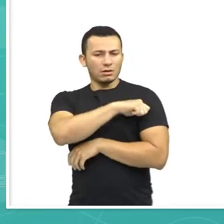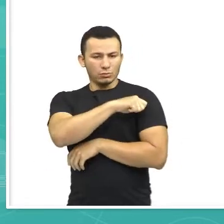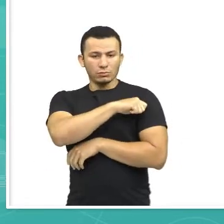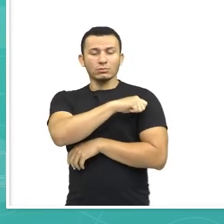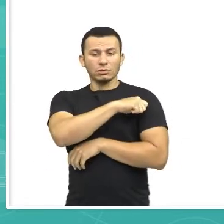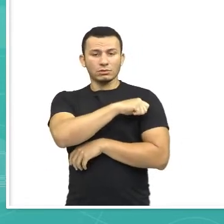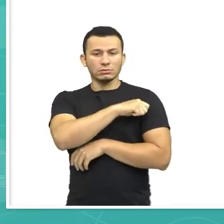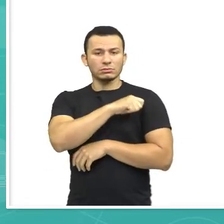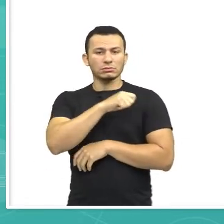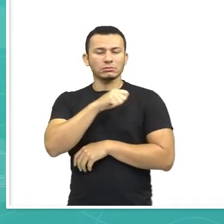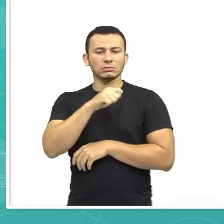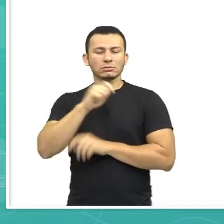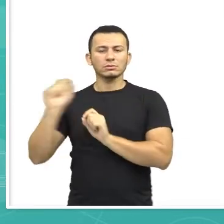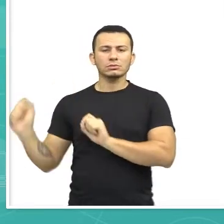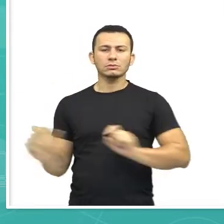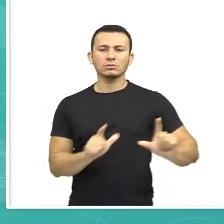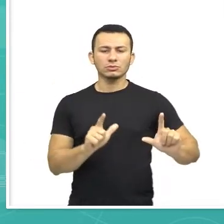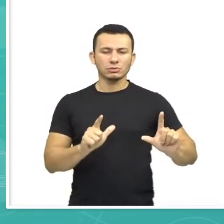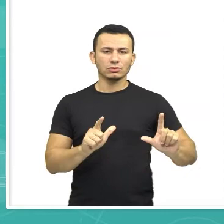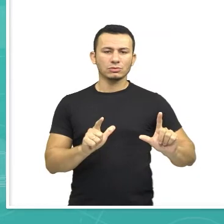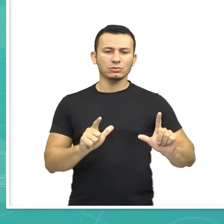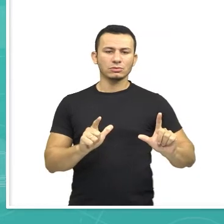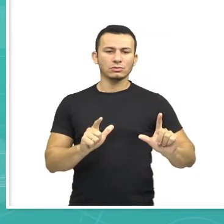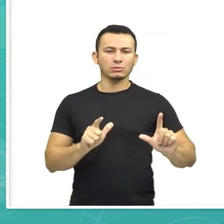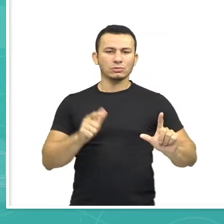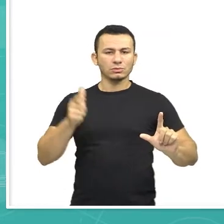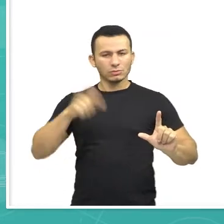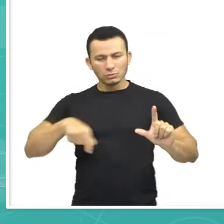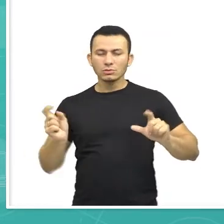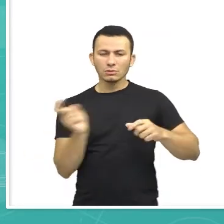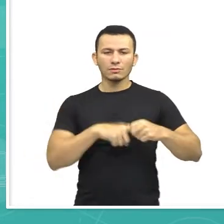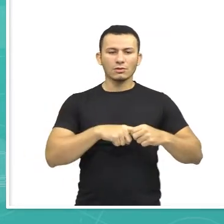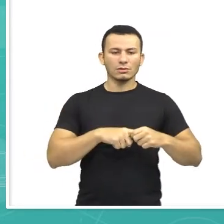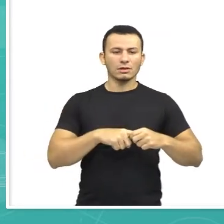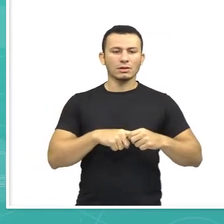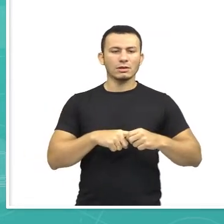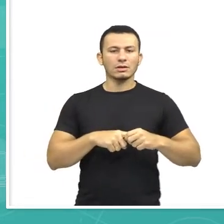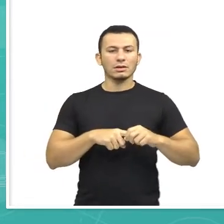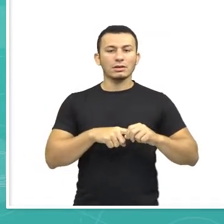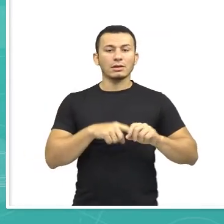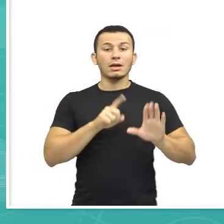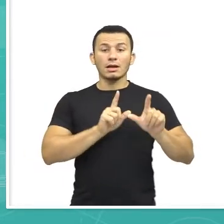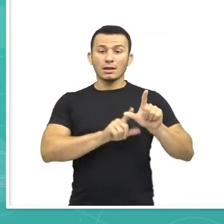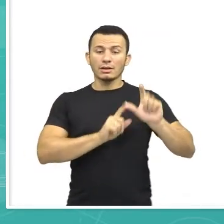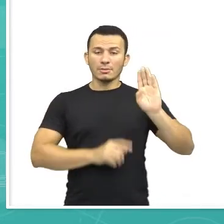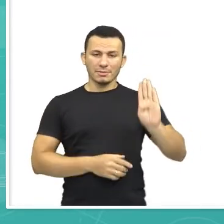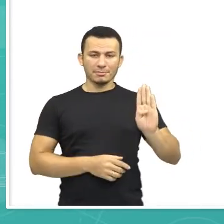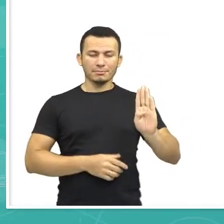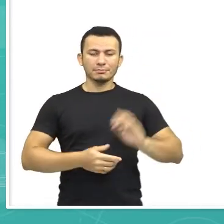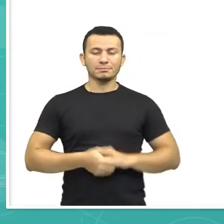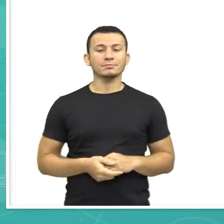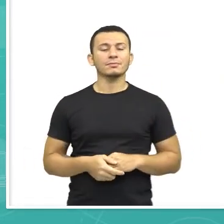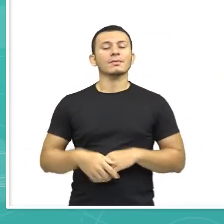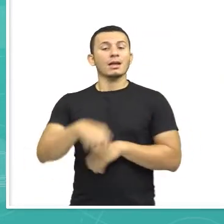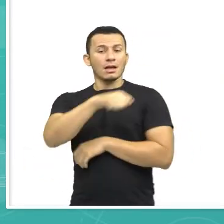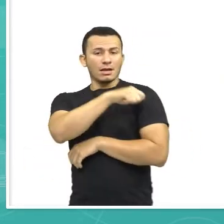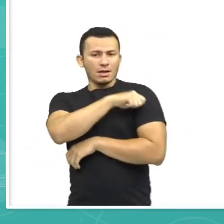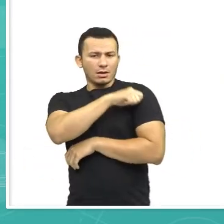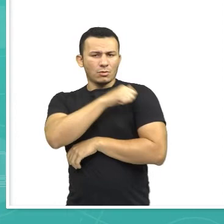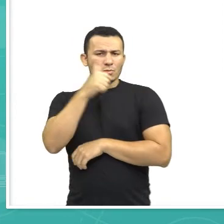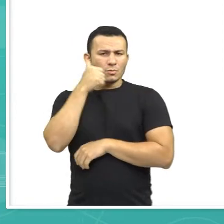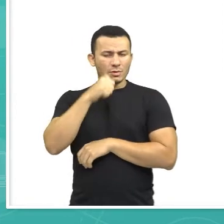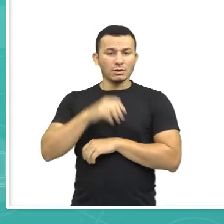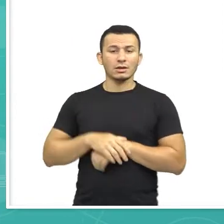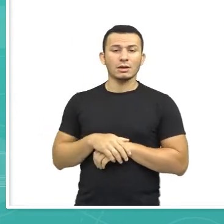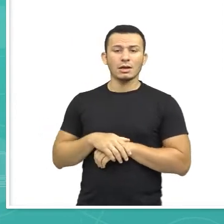a aluna, vamos retornando aqui, retornando, retornando aqui para o exemplo B. Exemplo B. A aluna fez uma surpresa para o